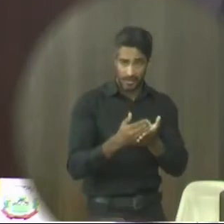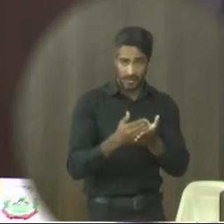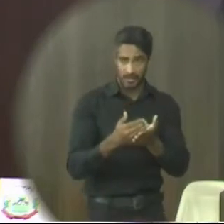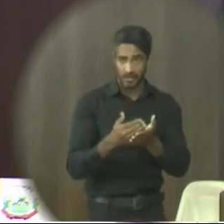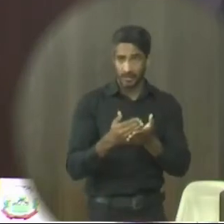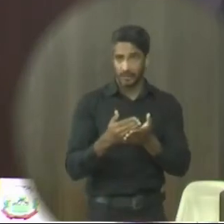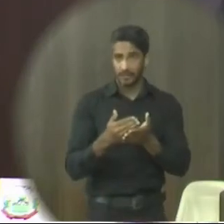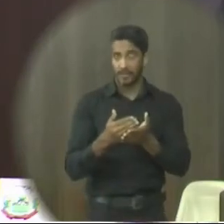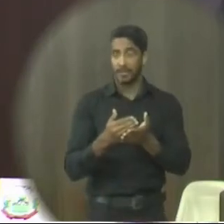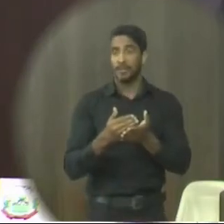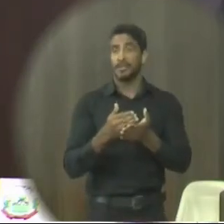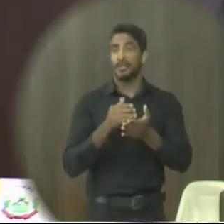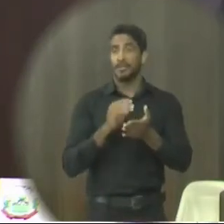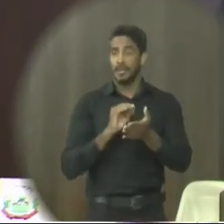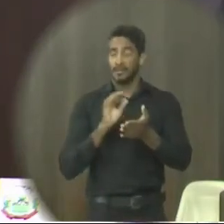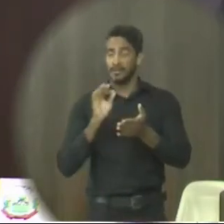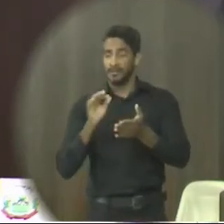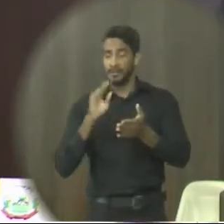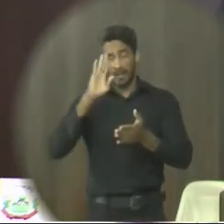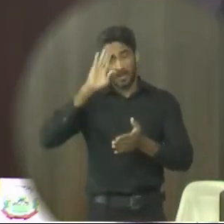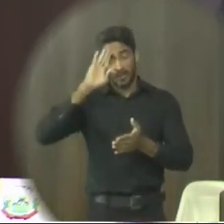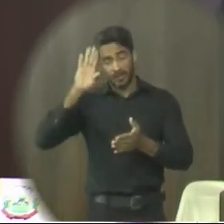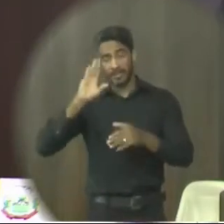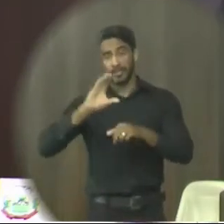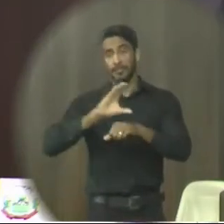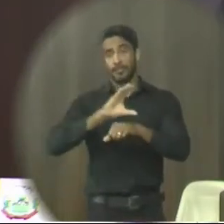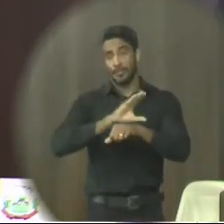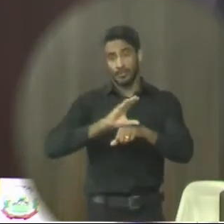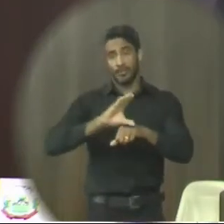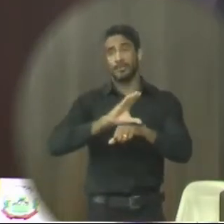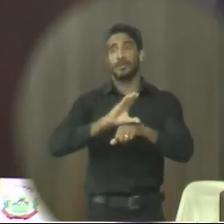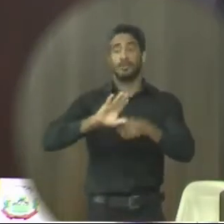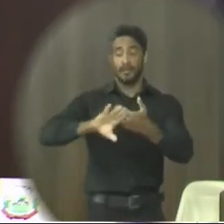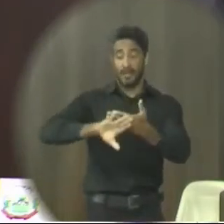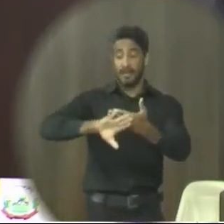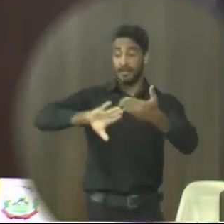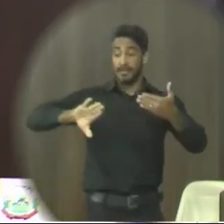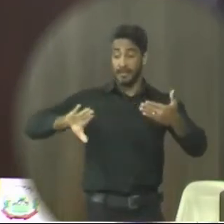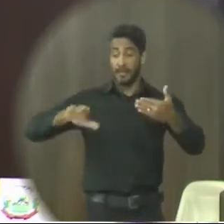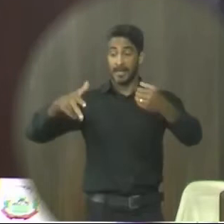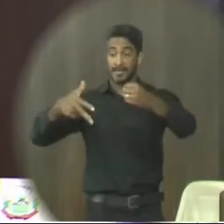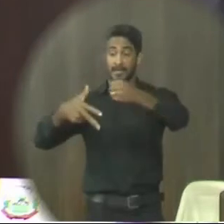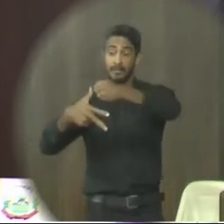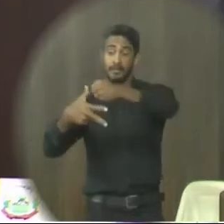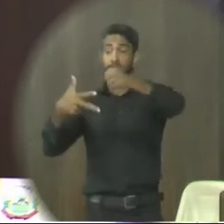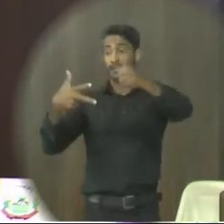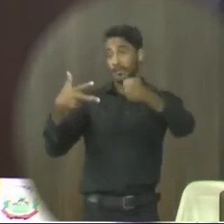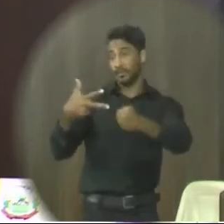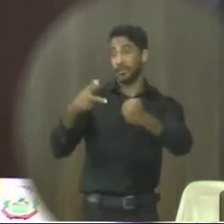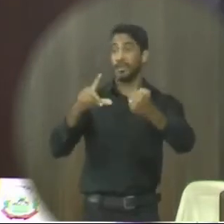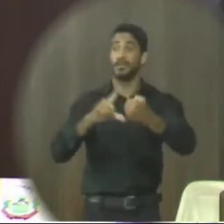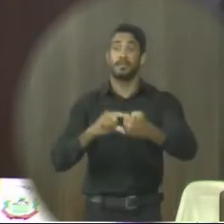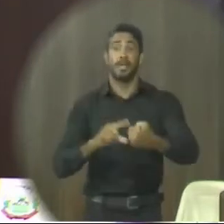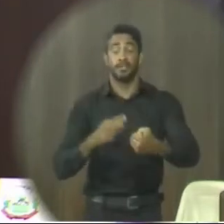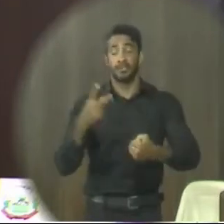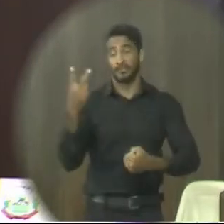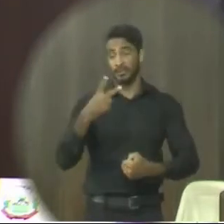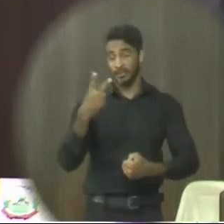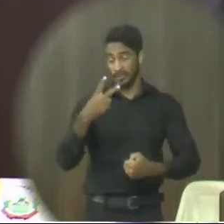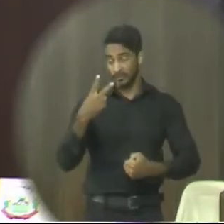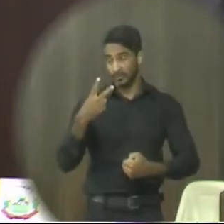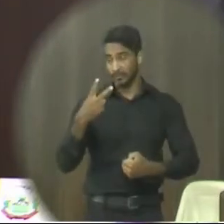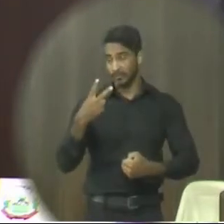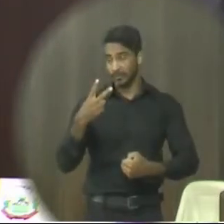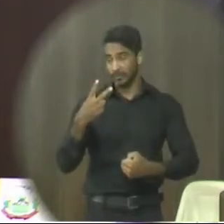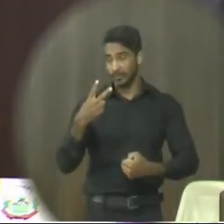declara afrontas ao princípio constitucional das separações de poderes, consagrado no artigo 2º